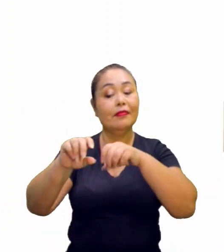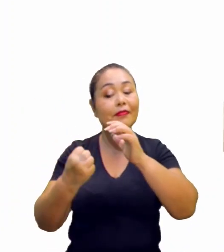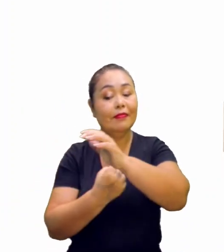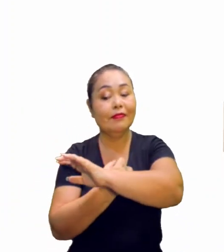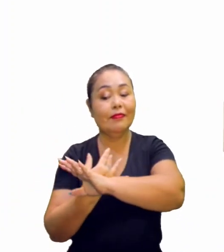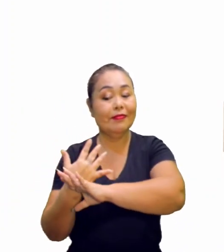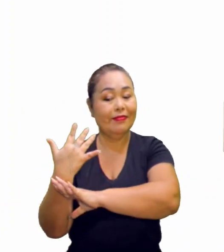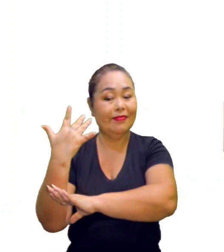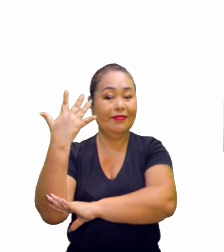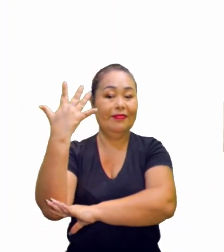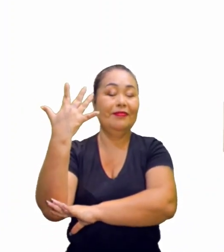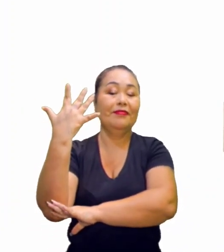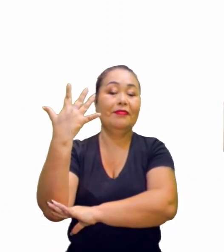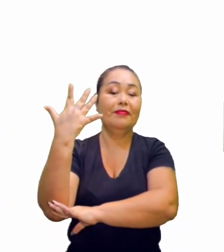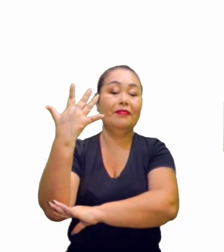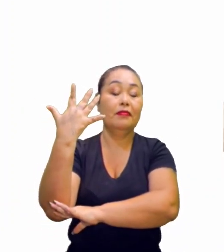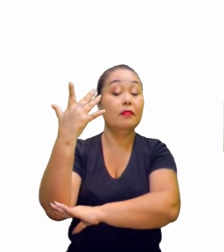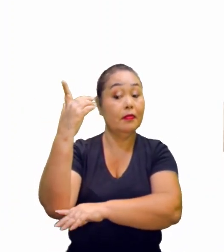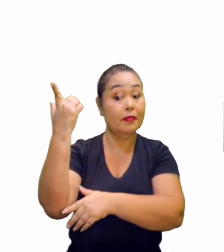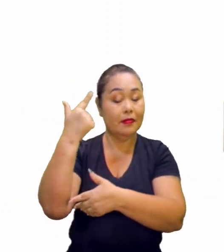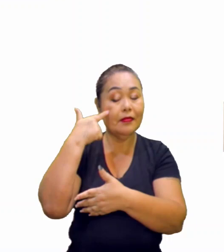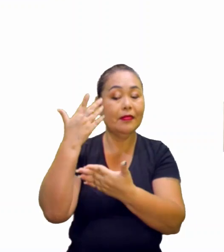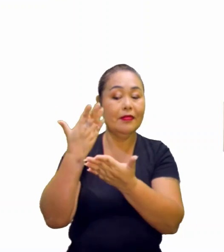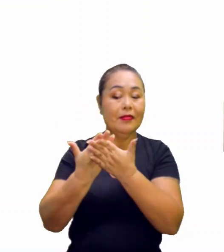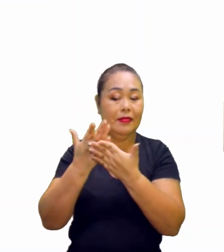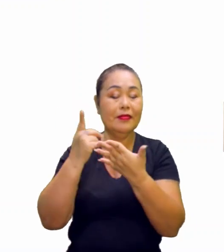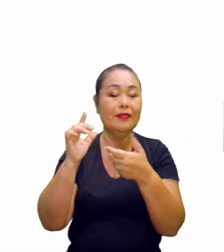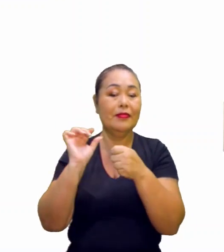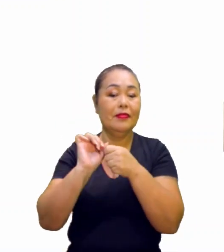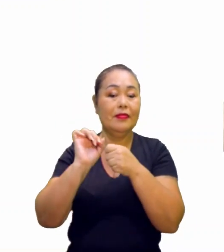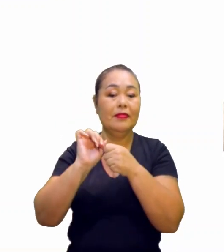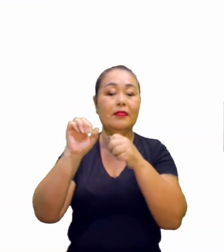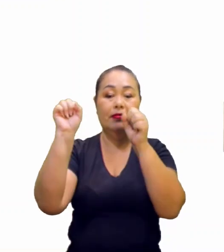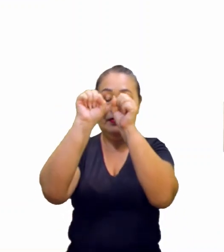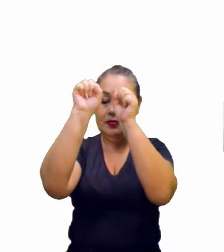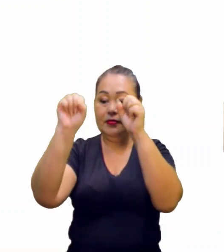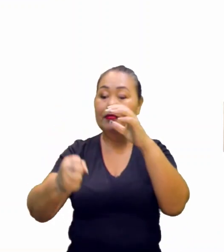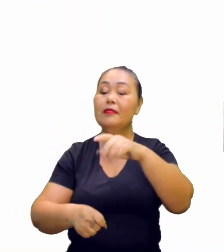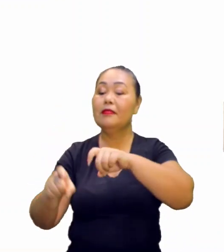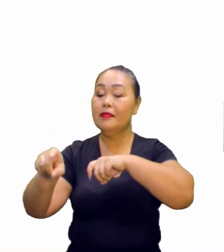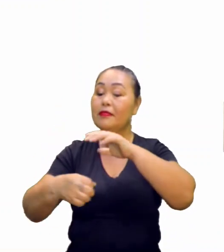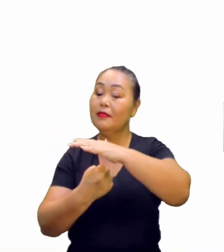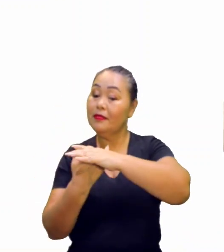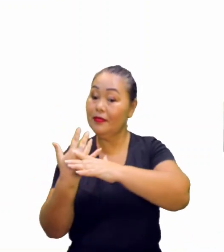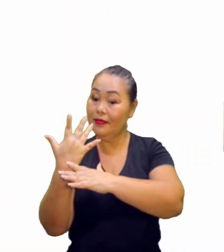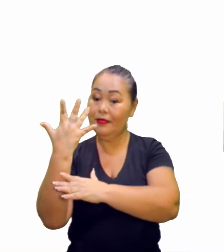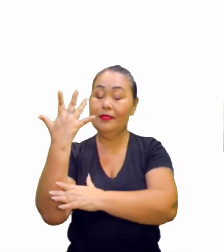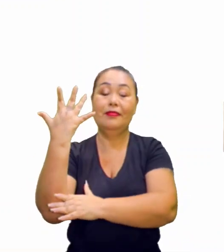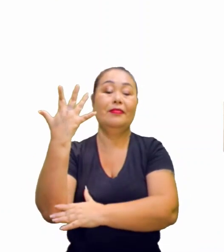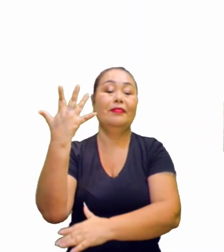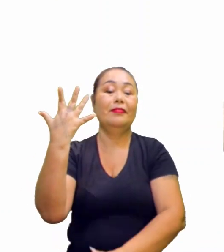agroflorestais. Uma das aulas, né? Falamos sobre o sistema agroflorestal.